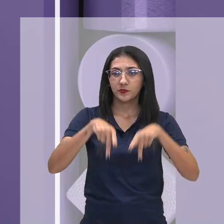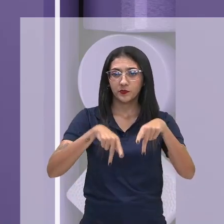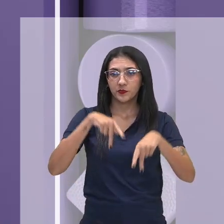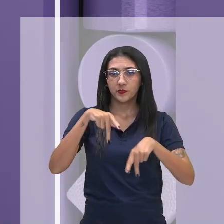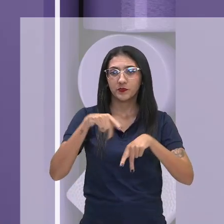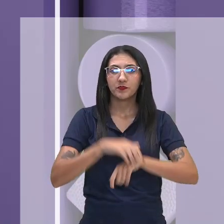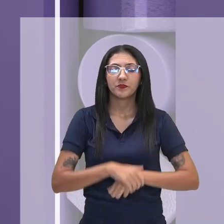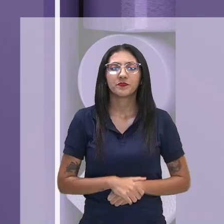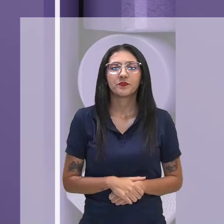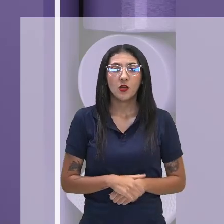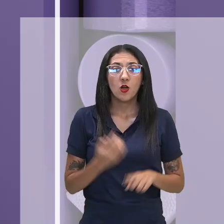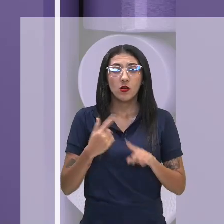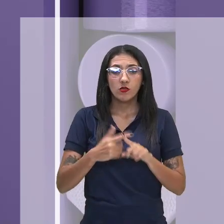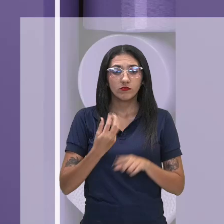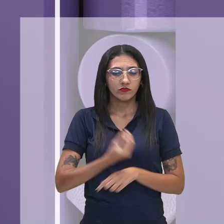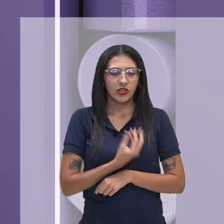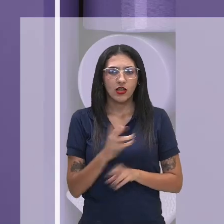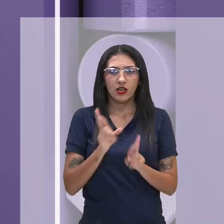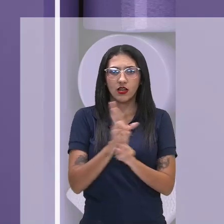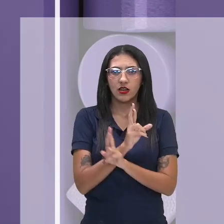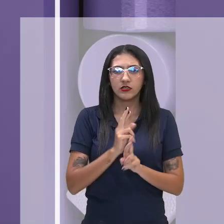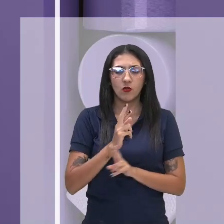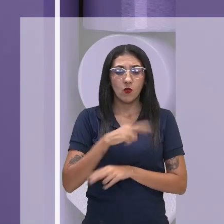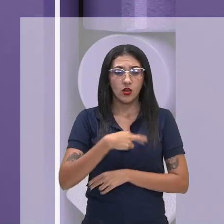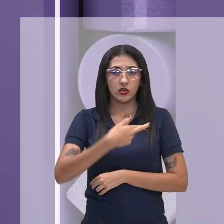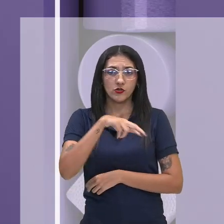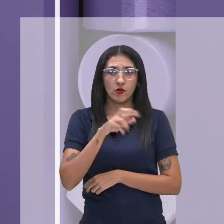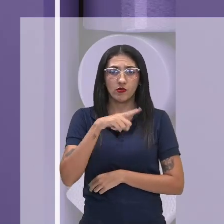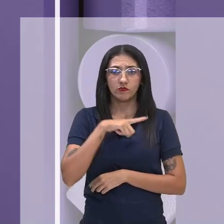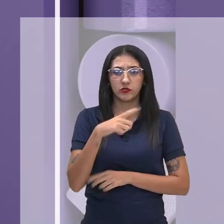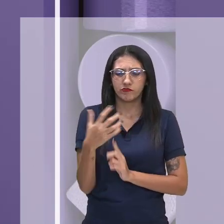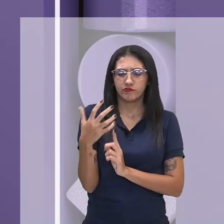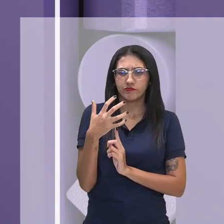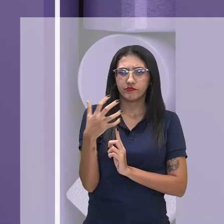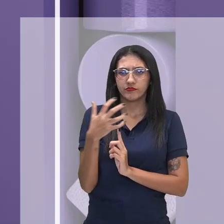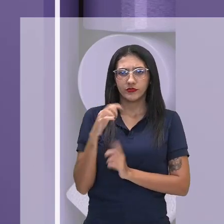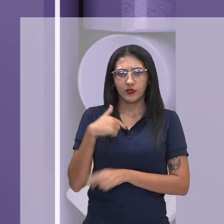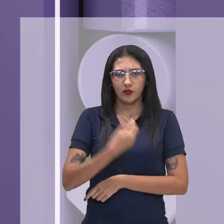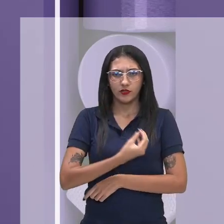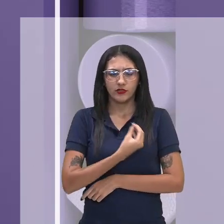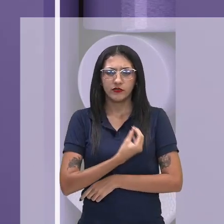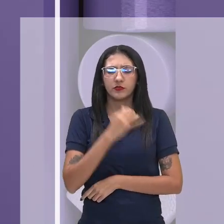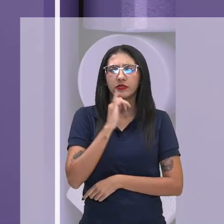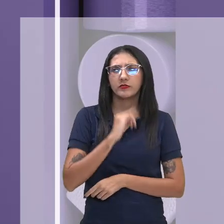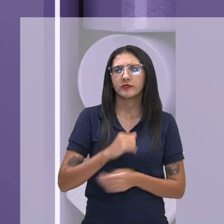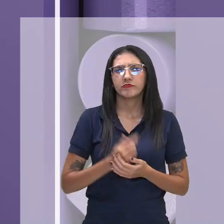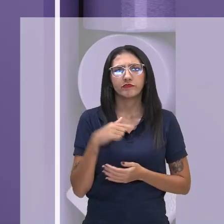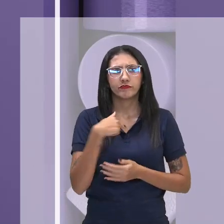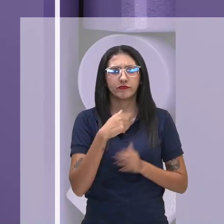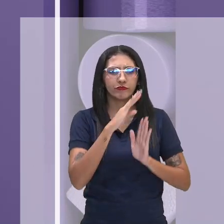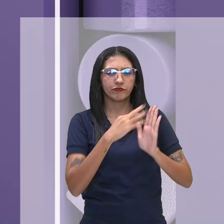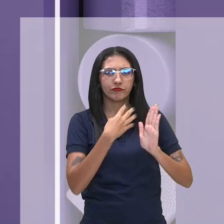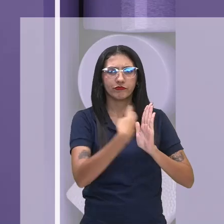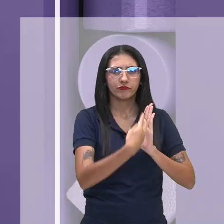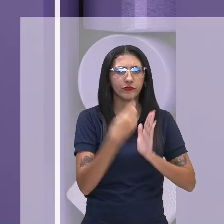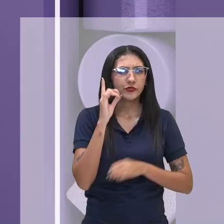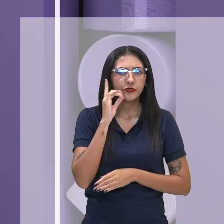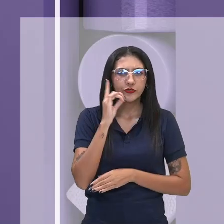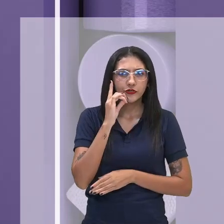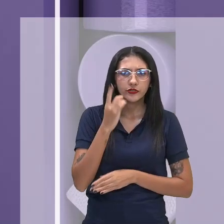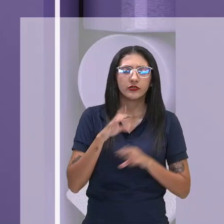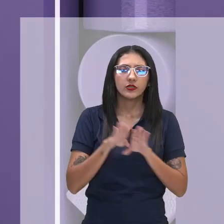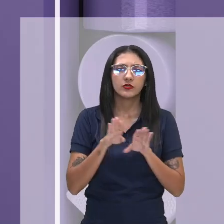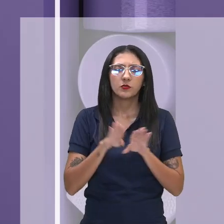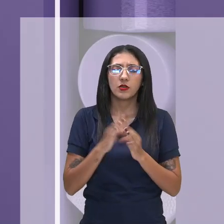presença religiosa, a religião, ela influencia muito na nossa vida, no nosso calendário, nas nossas relações humanas